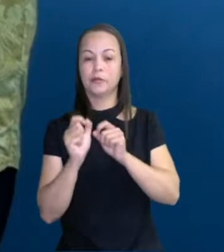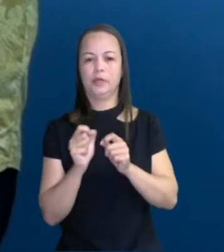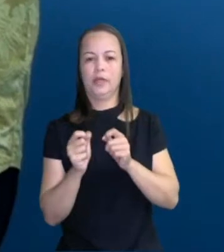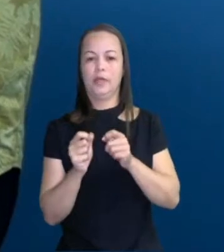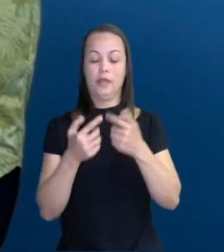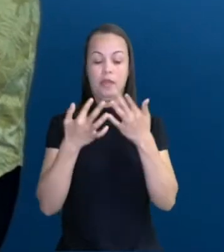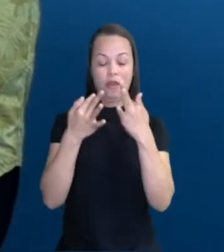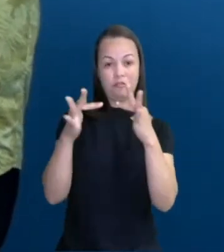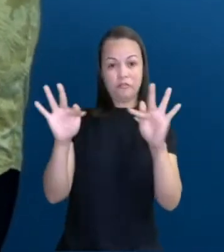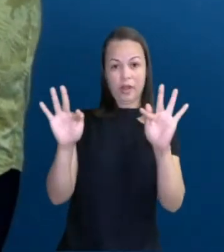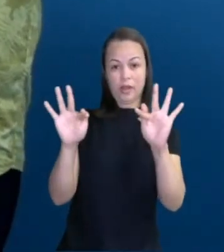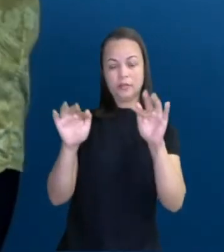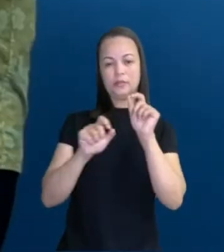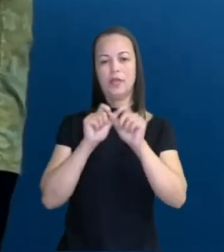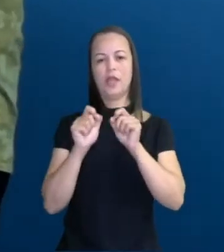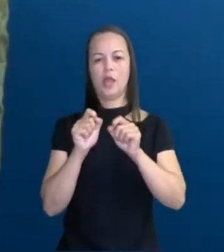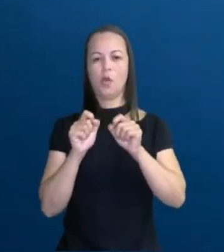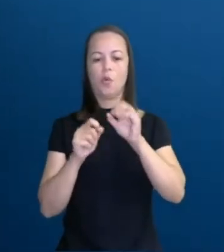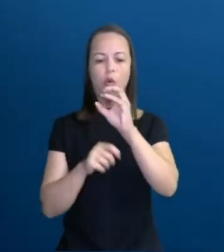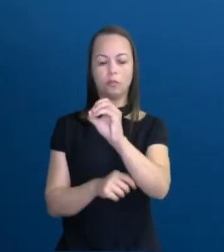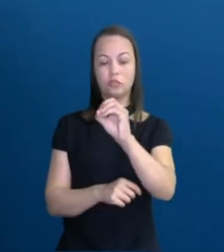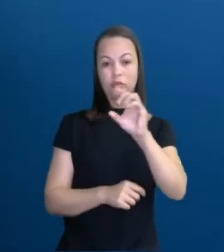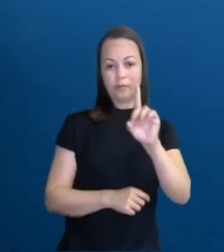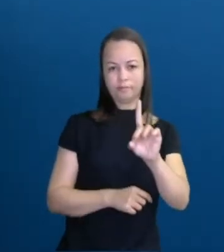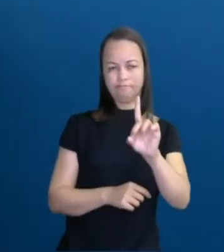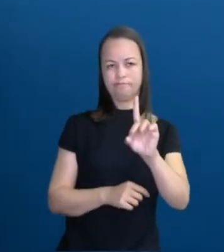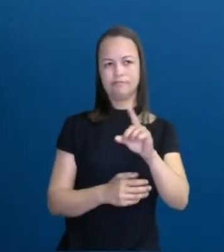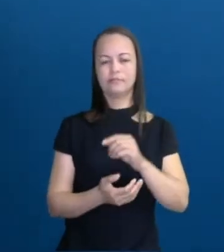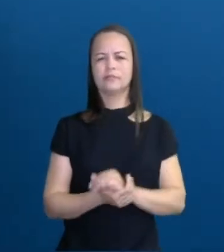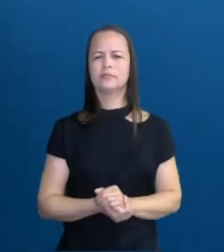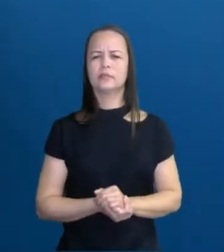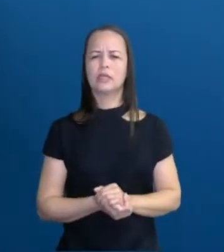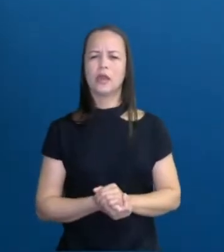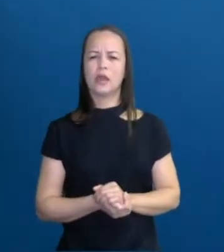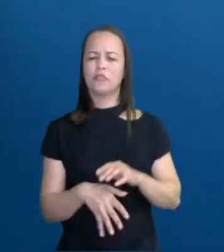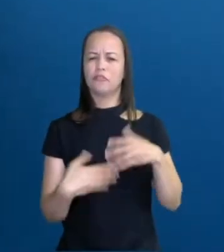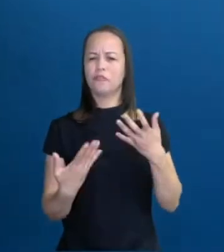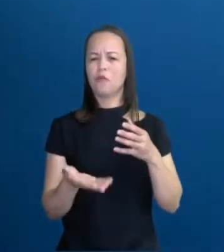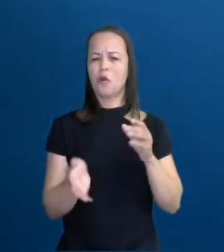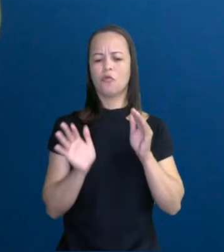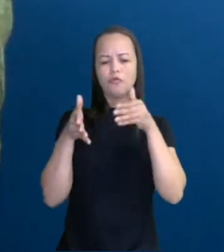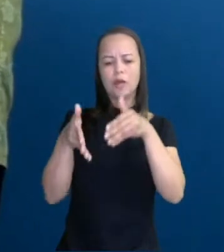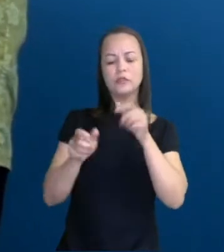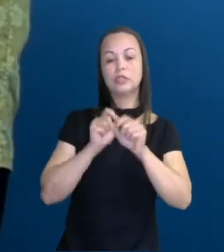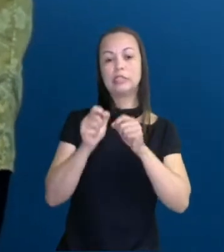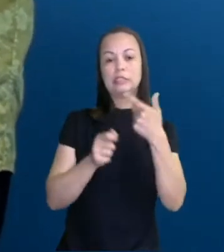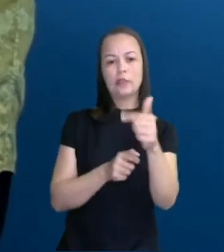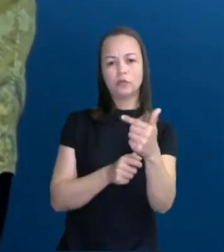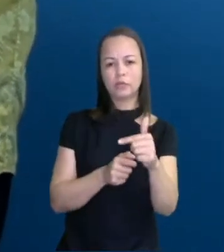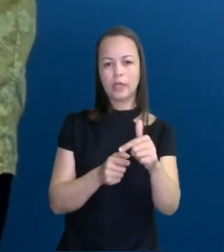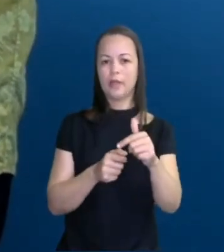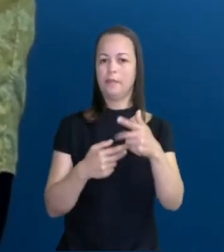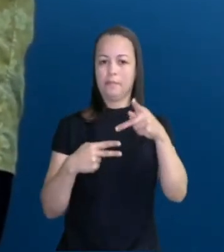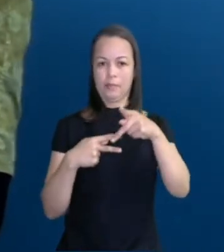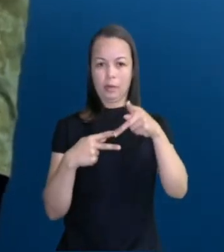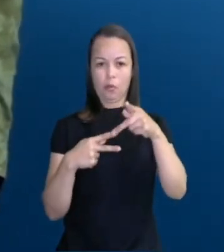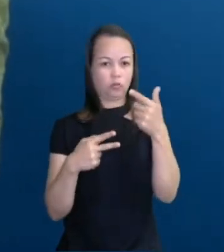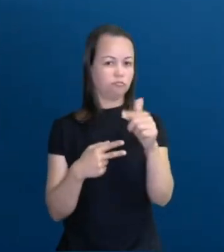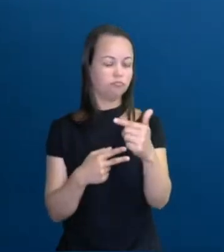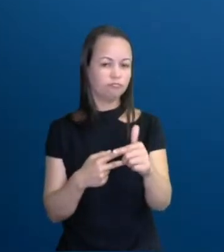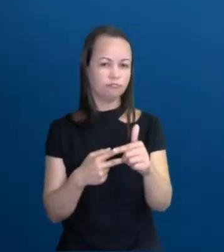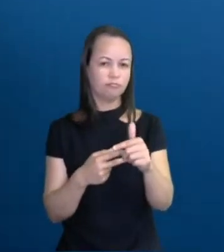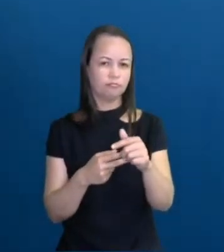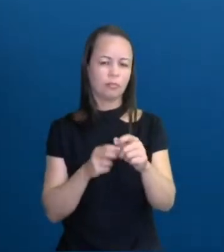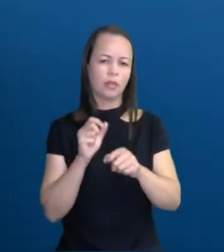frase é um objeto direto? Além do fato de não ter nenhuma preposição, todas as vezes